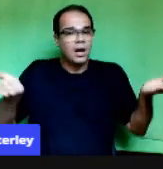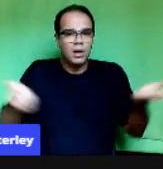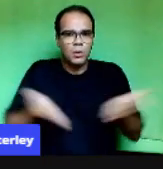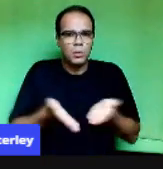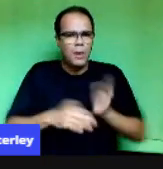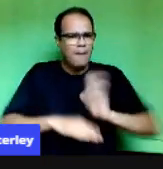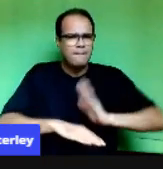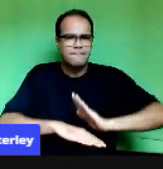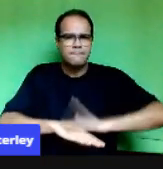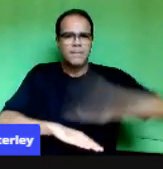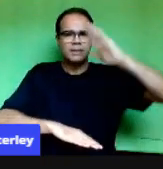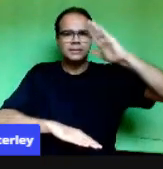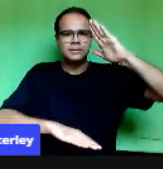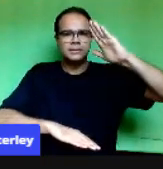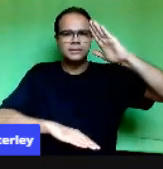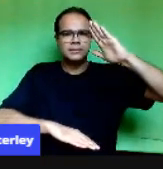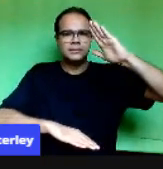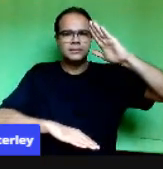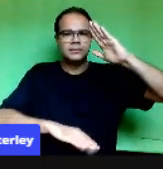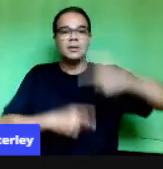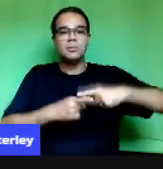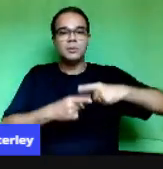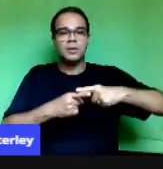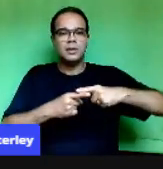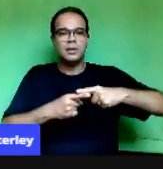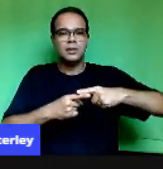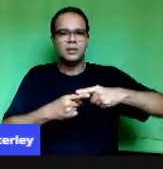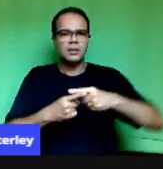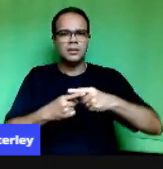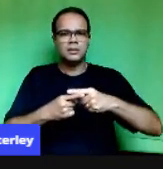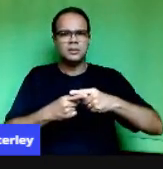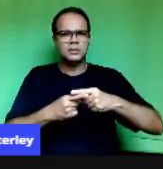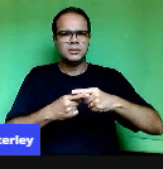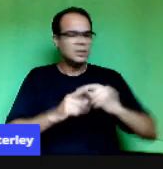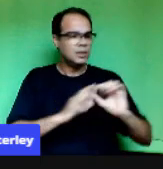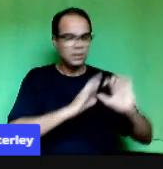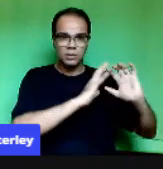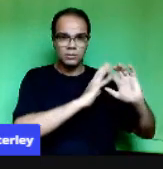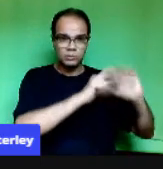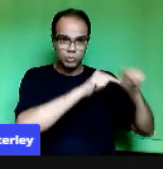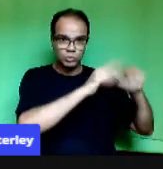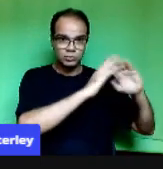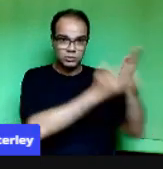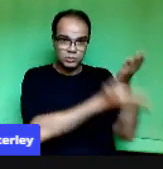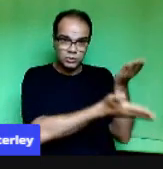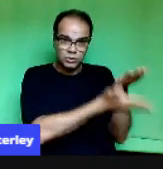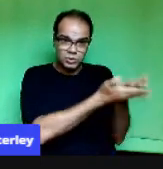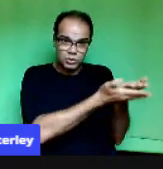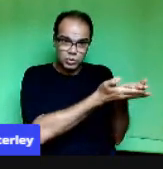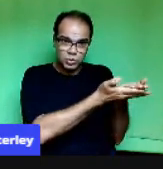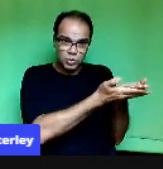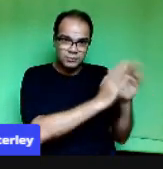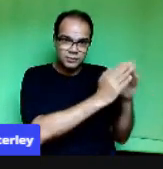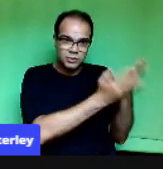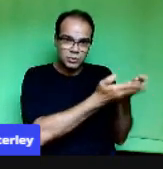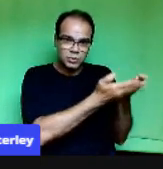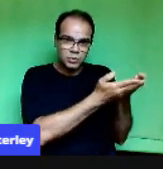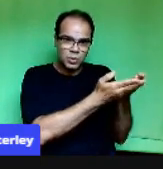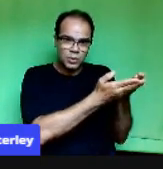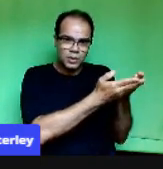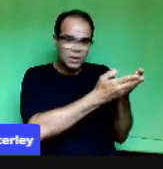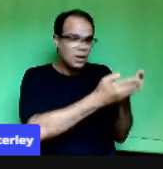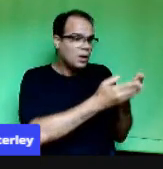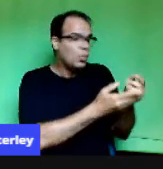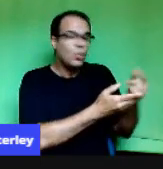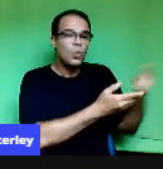ele acontece na coletividade, ou seja, no âmbito da escola. E quando eu falo sobre a comunidade escolar, eu me remeto